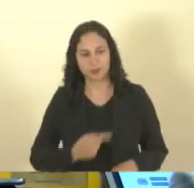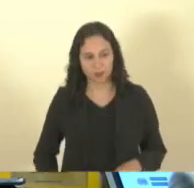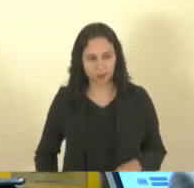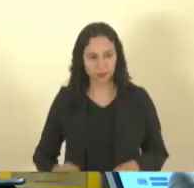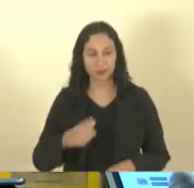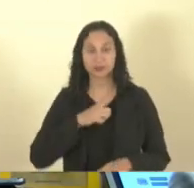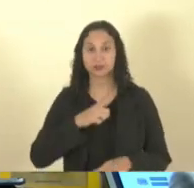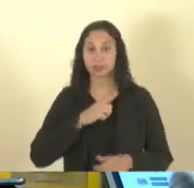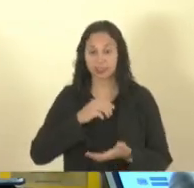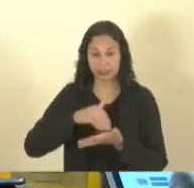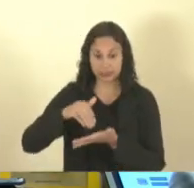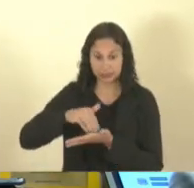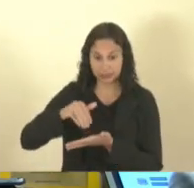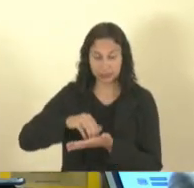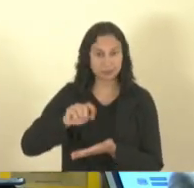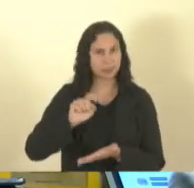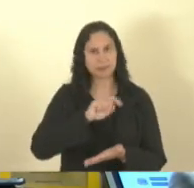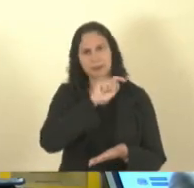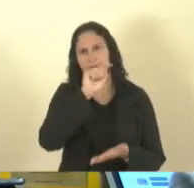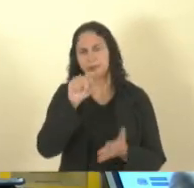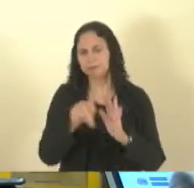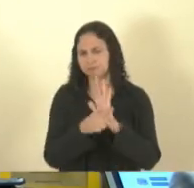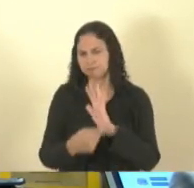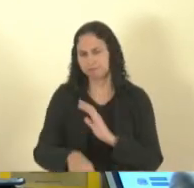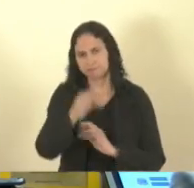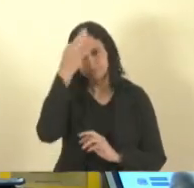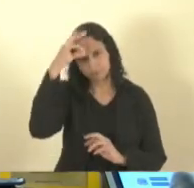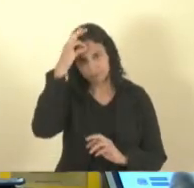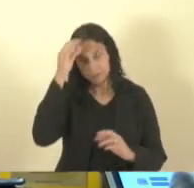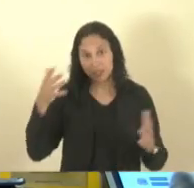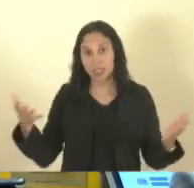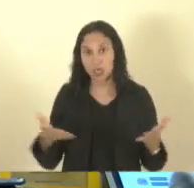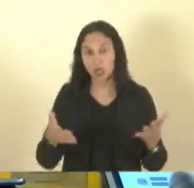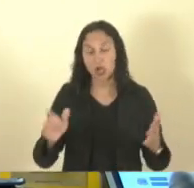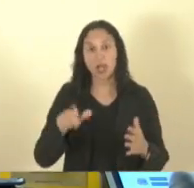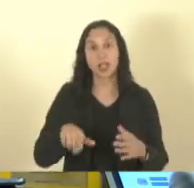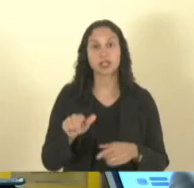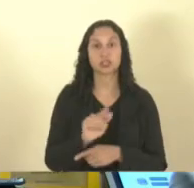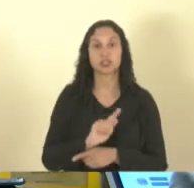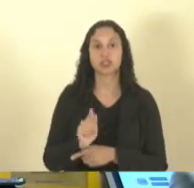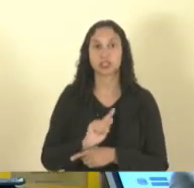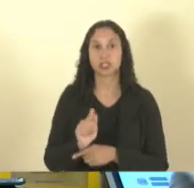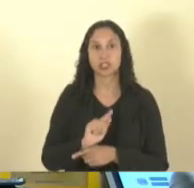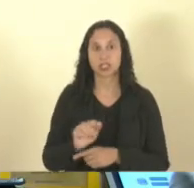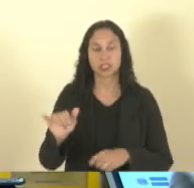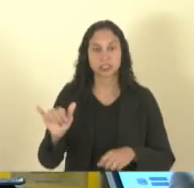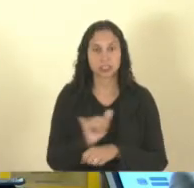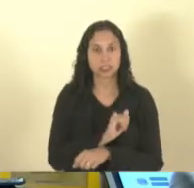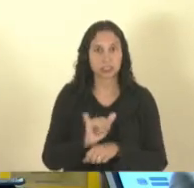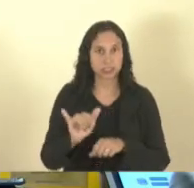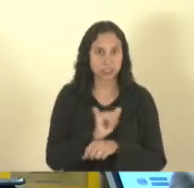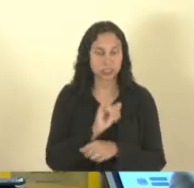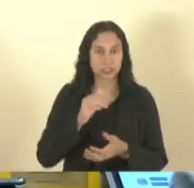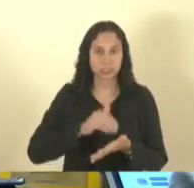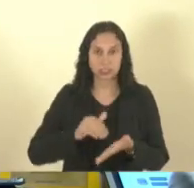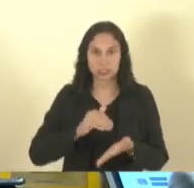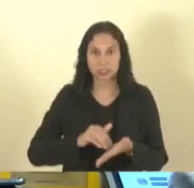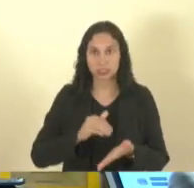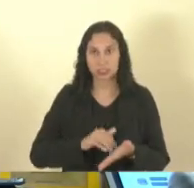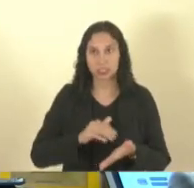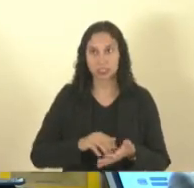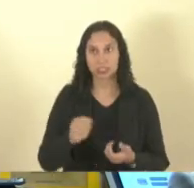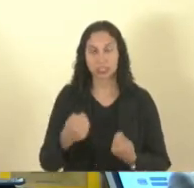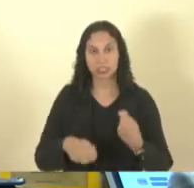diversas secretarias do Governo do Estado e atualmente trabalha na Gerência de Gestão Estratégica da Secretaria de Estado de Economia